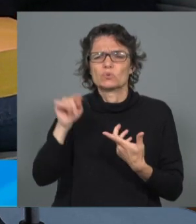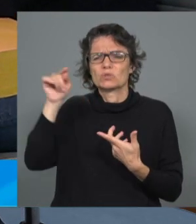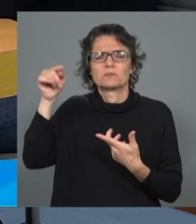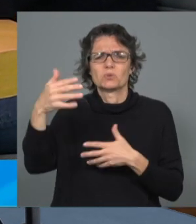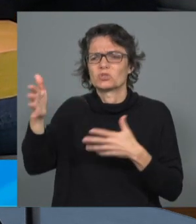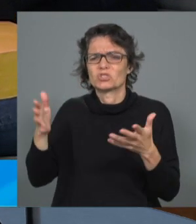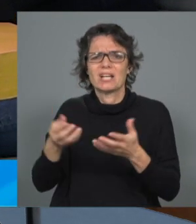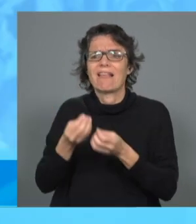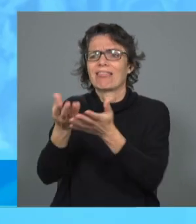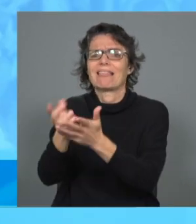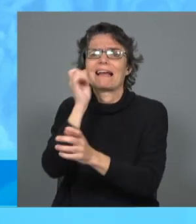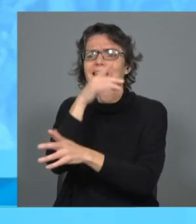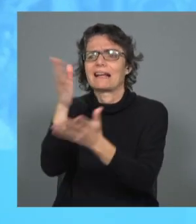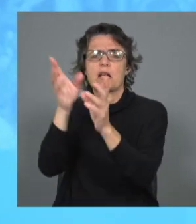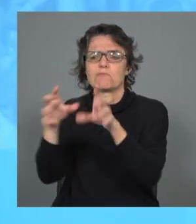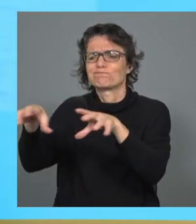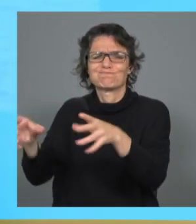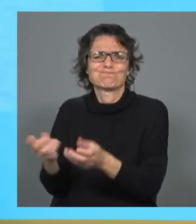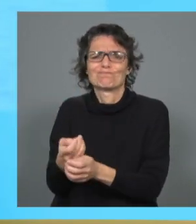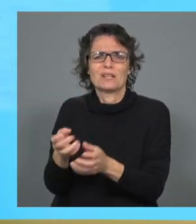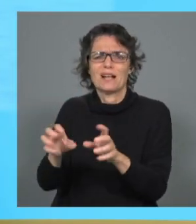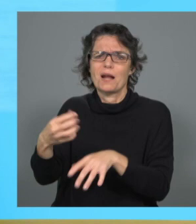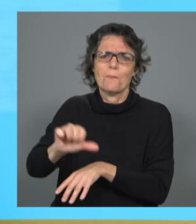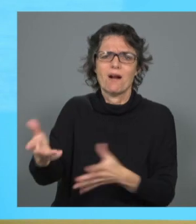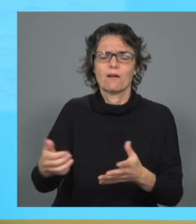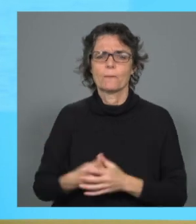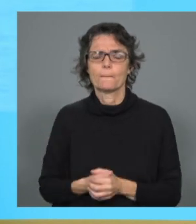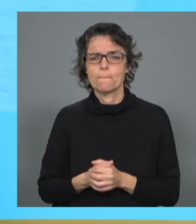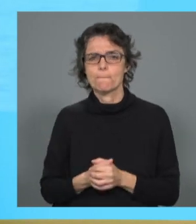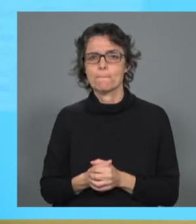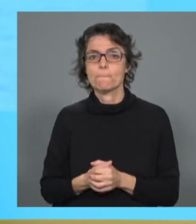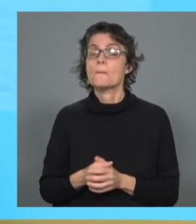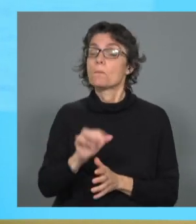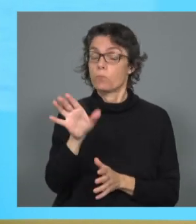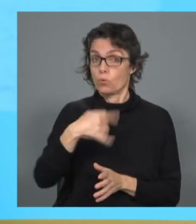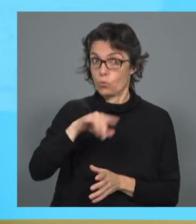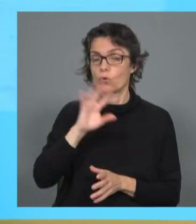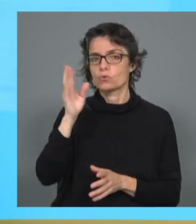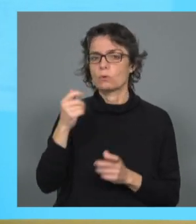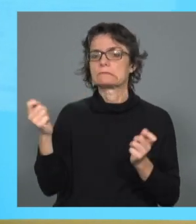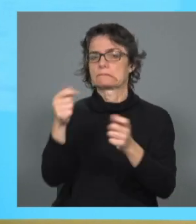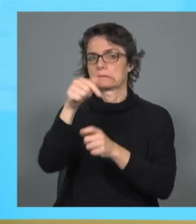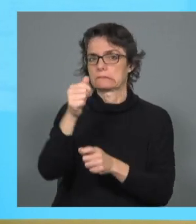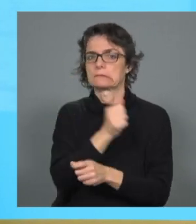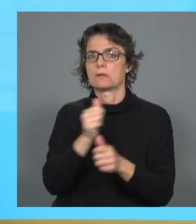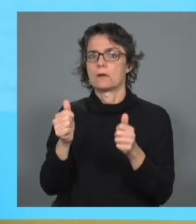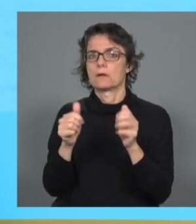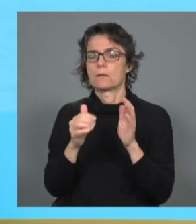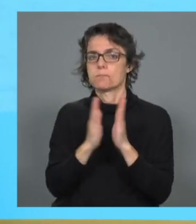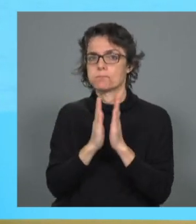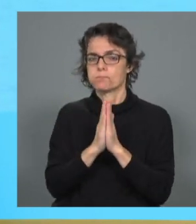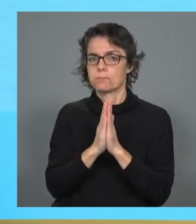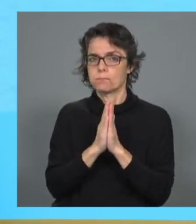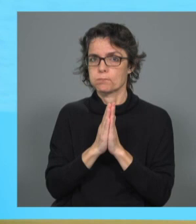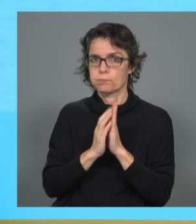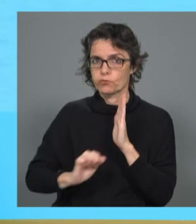encontram forma de serem escoados. Sim, uma das nossas preocupações logo desde a primeira campanha, porque nós ali na paróquia trabalhamos muito com